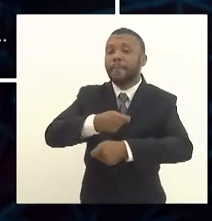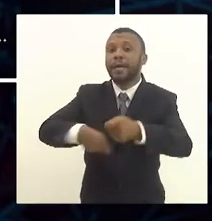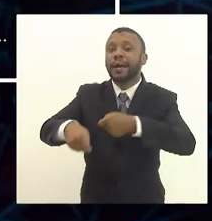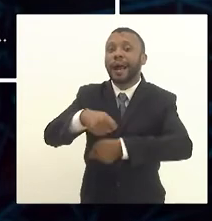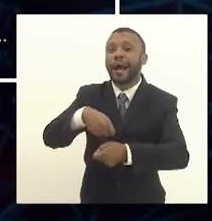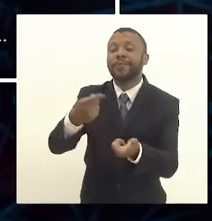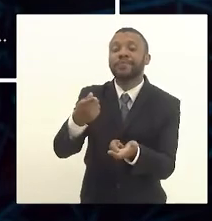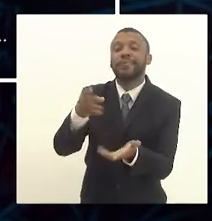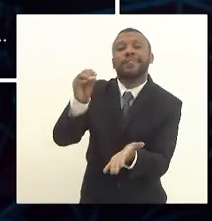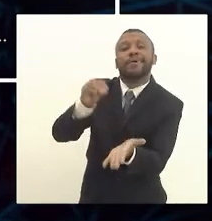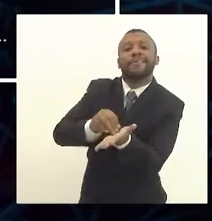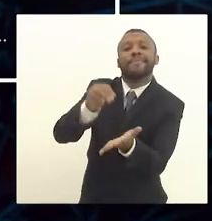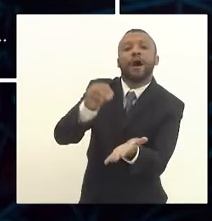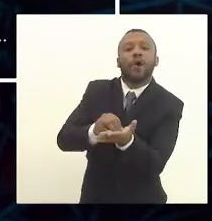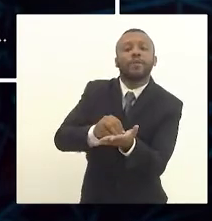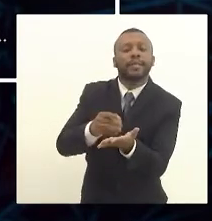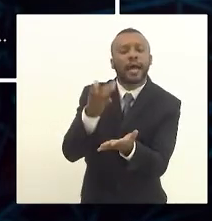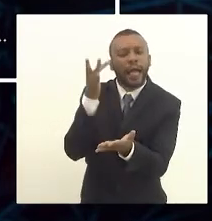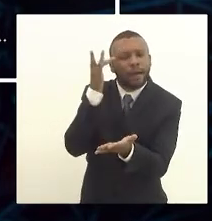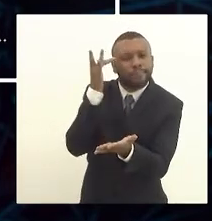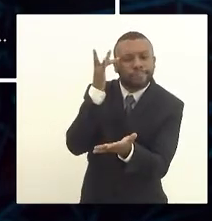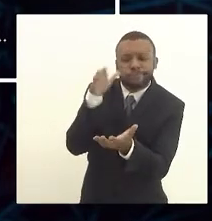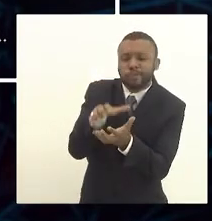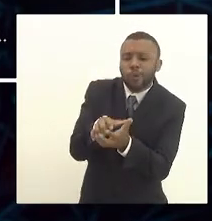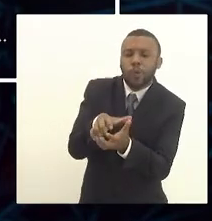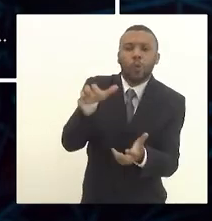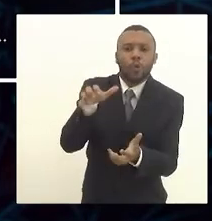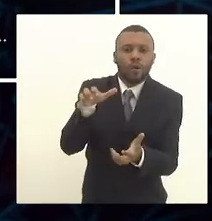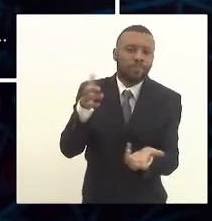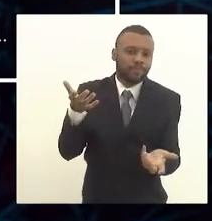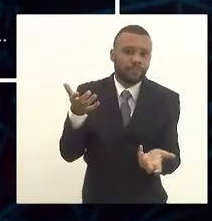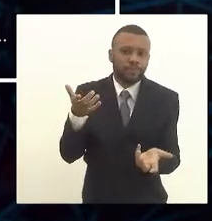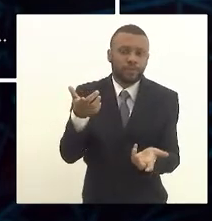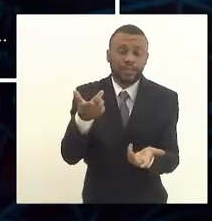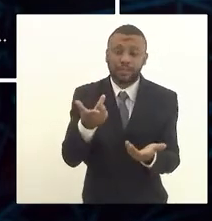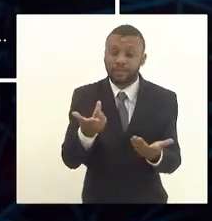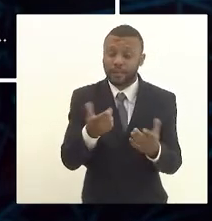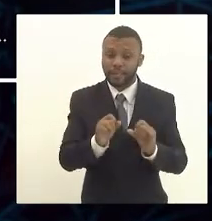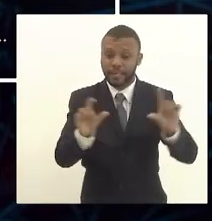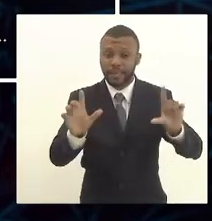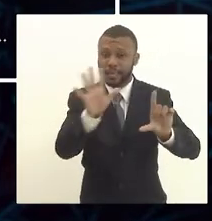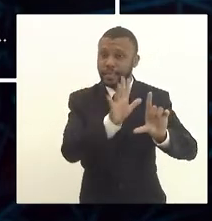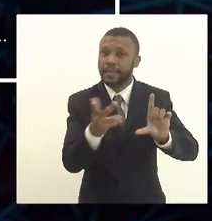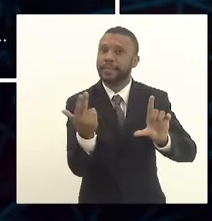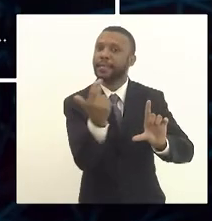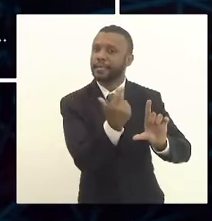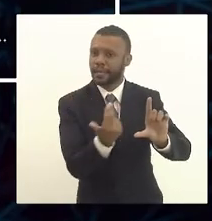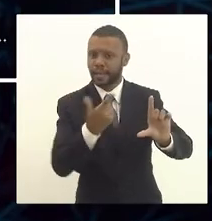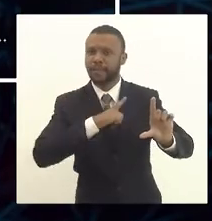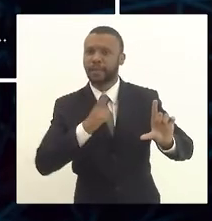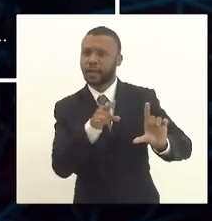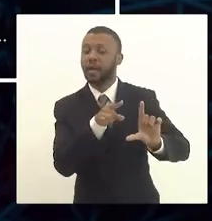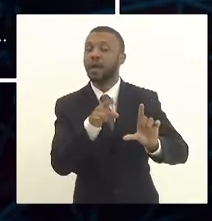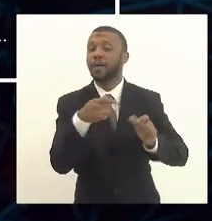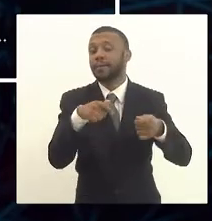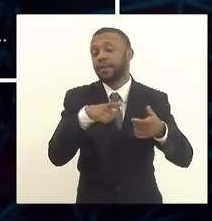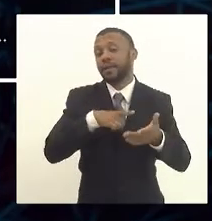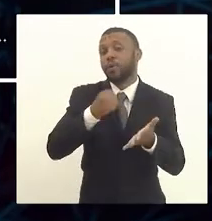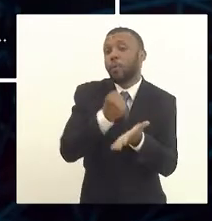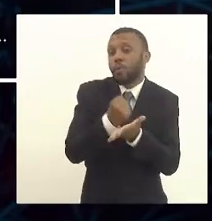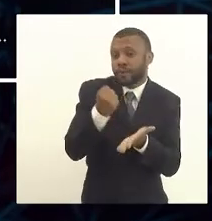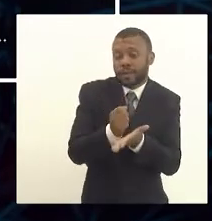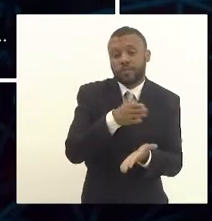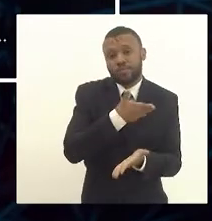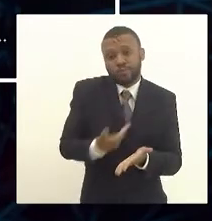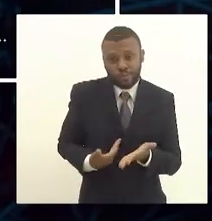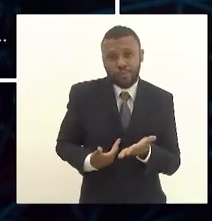dessa imaturidade, o que se desenha na própria lei das startups é um contrato público para serviço inovador por